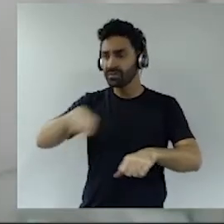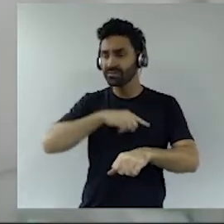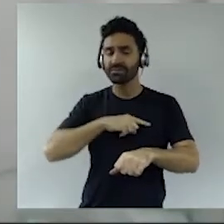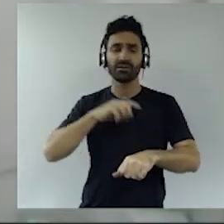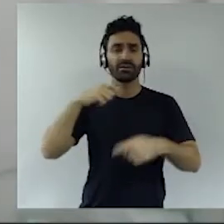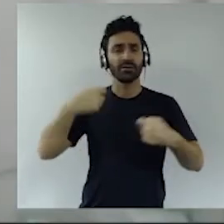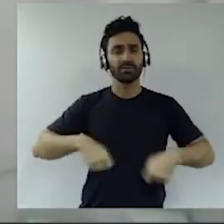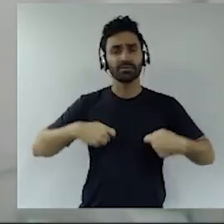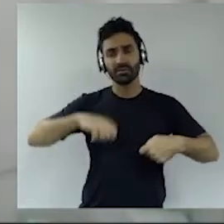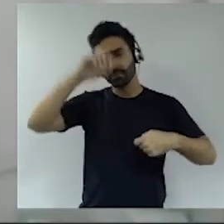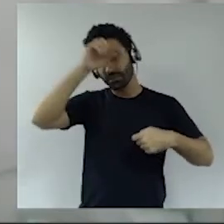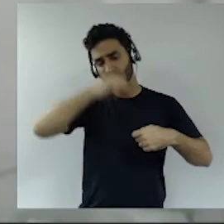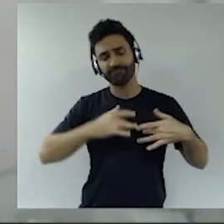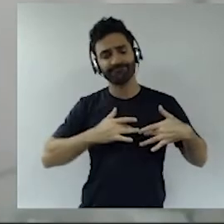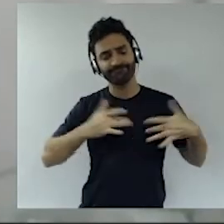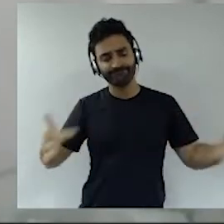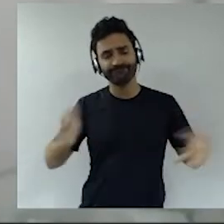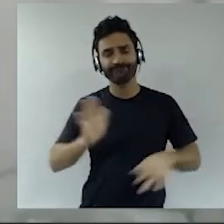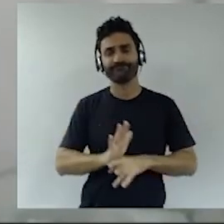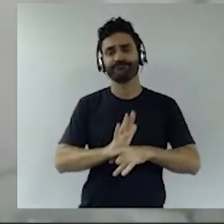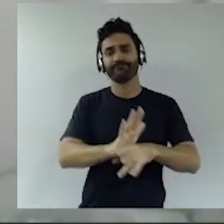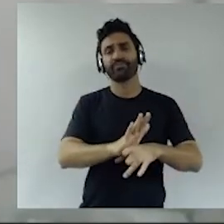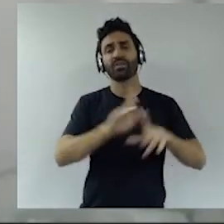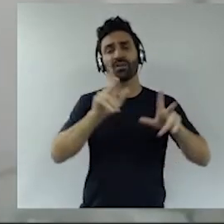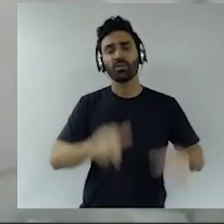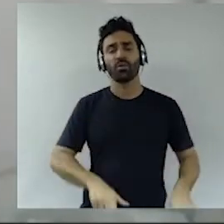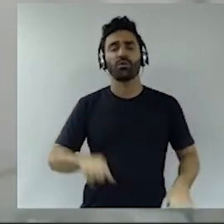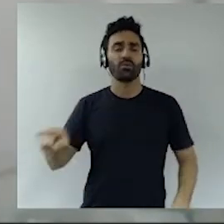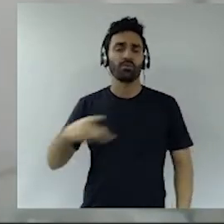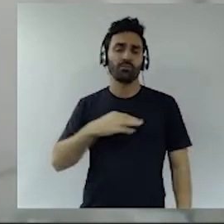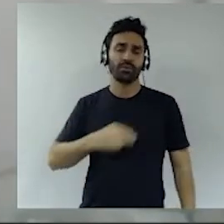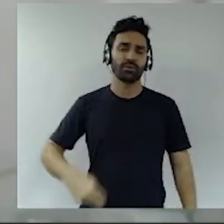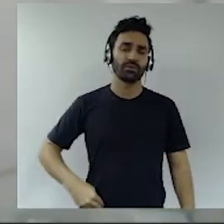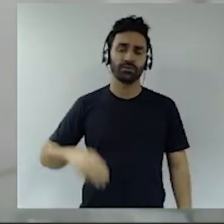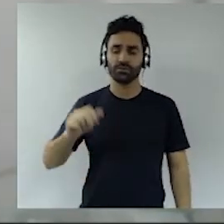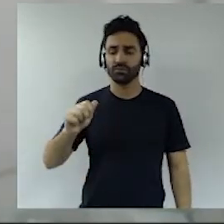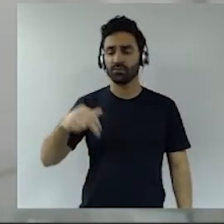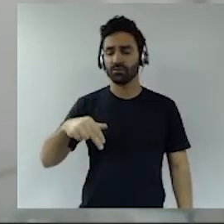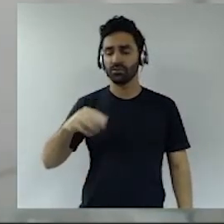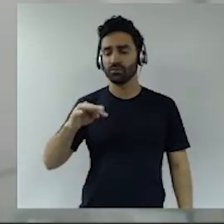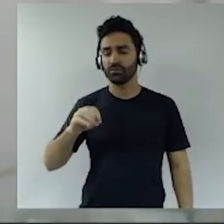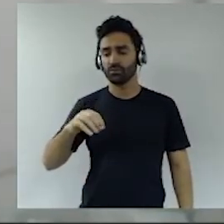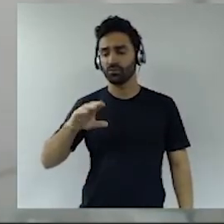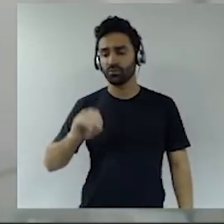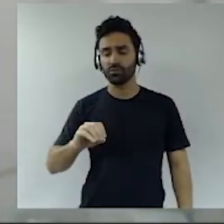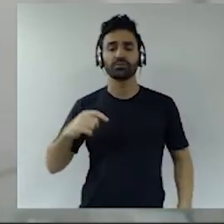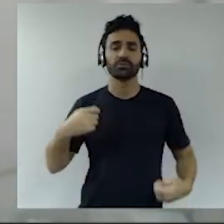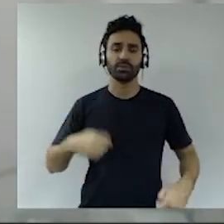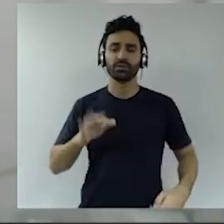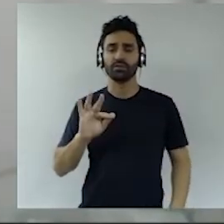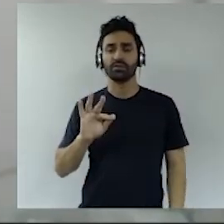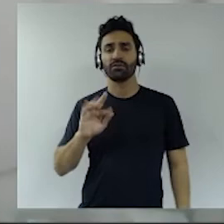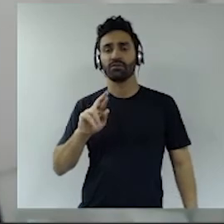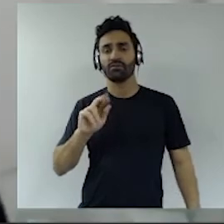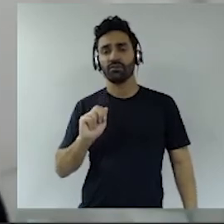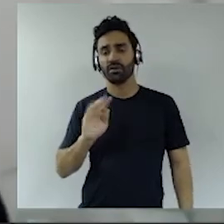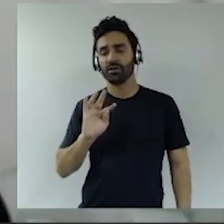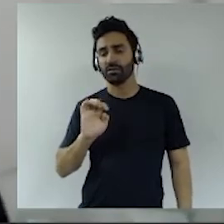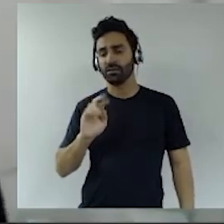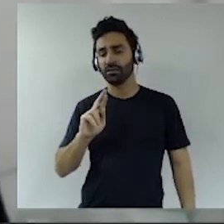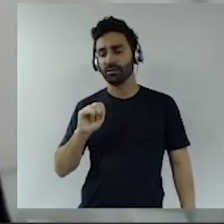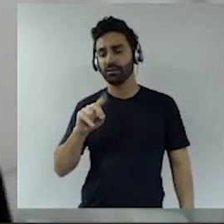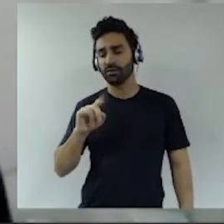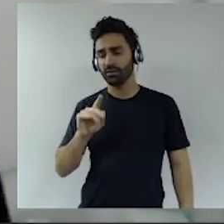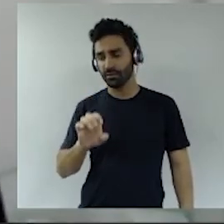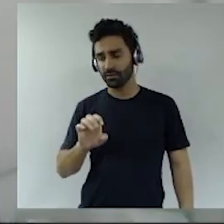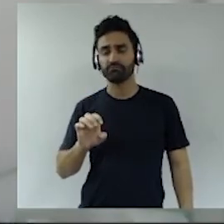De pedagogia, como disse hoje o ministro Antônio Saldanha, de fraternidade, de reconstrução